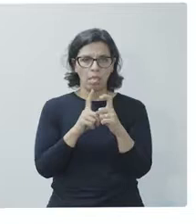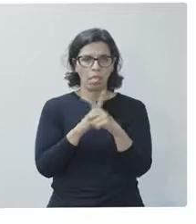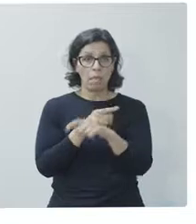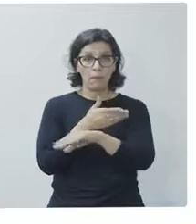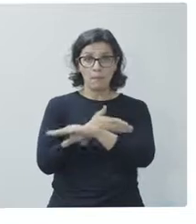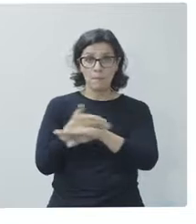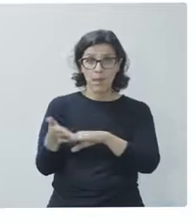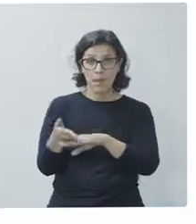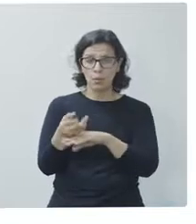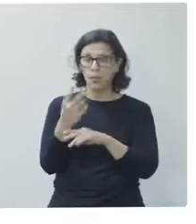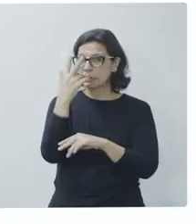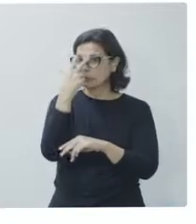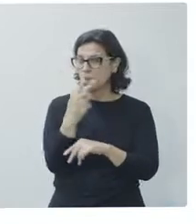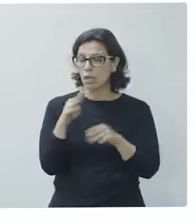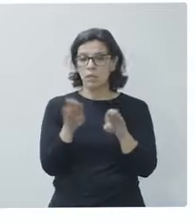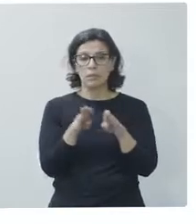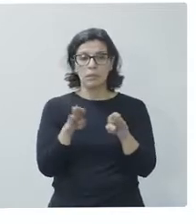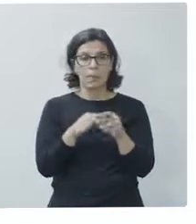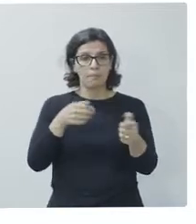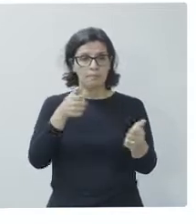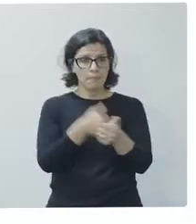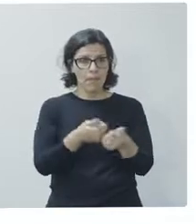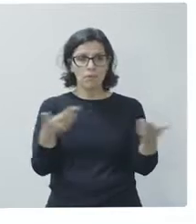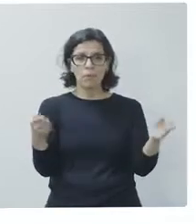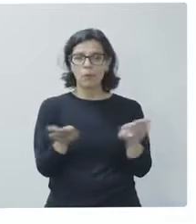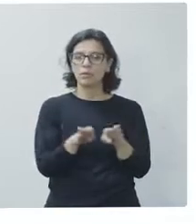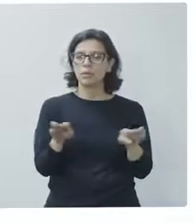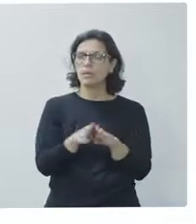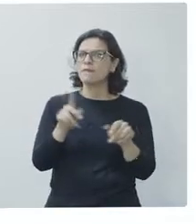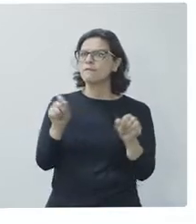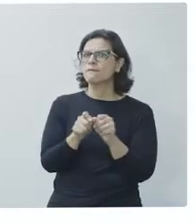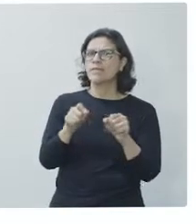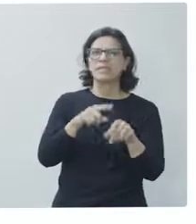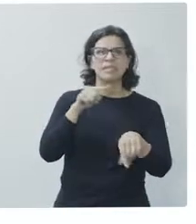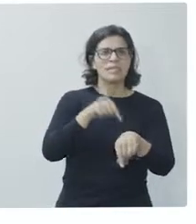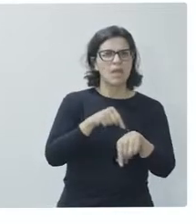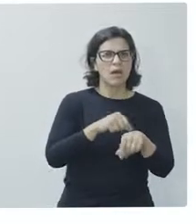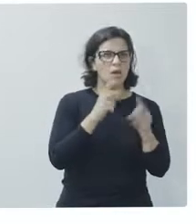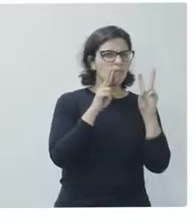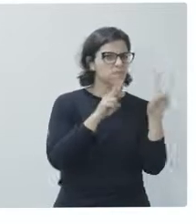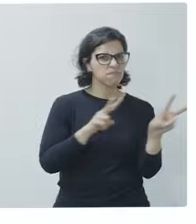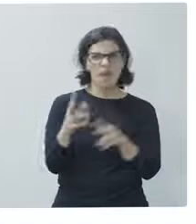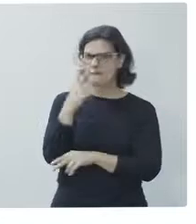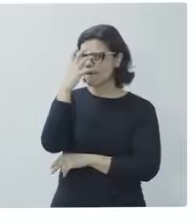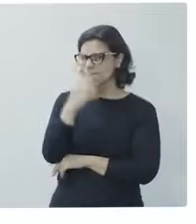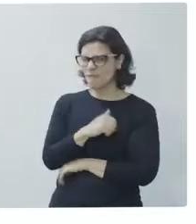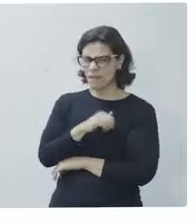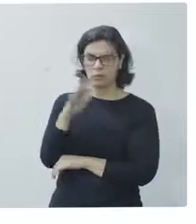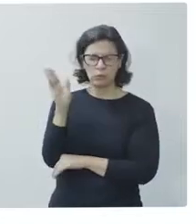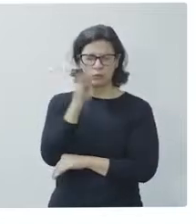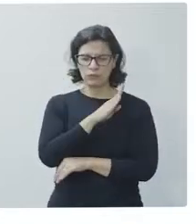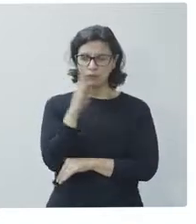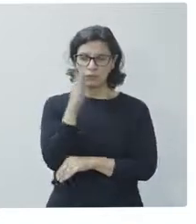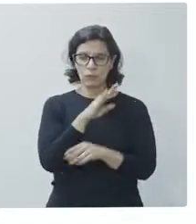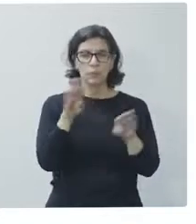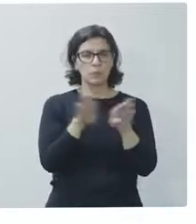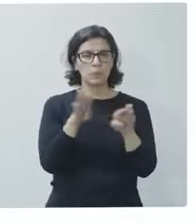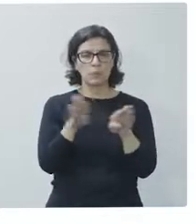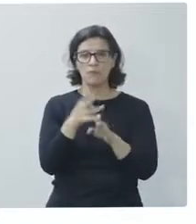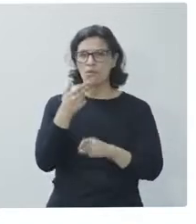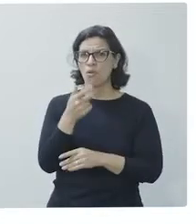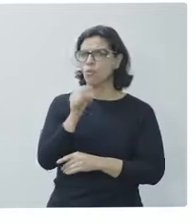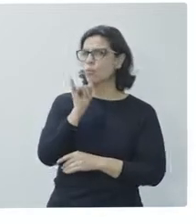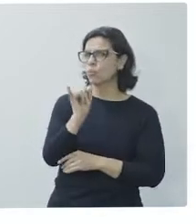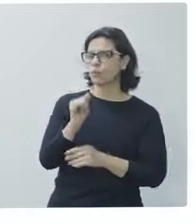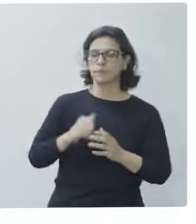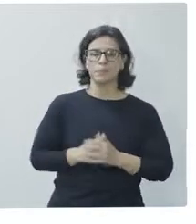inchado e cego. À aproximação do grupo, ele virou uma cara feia e mal cheirosa e proferiu as